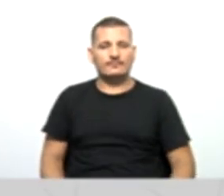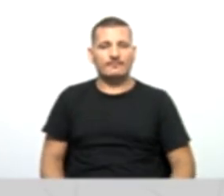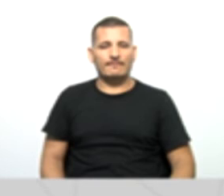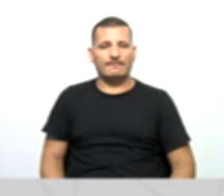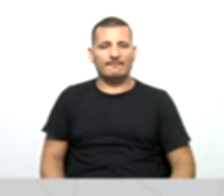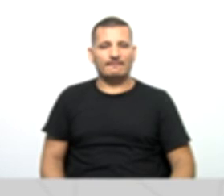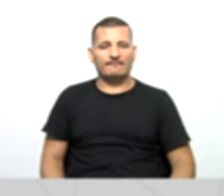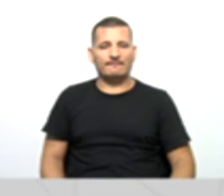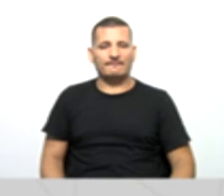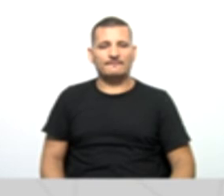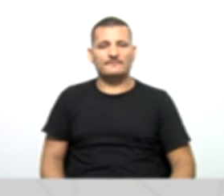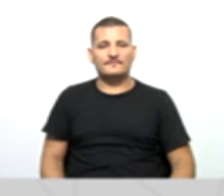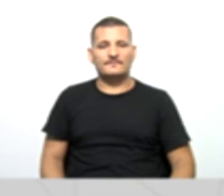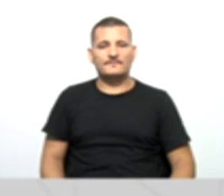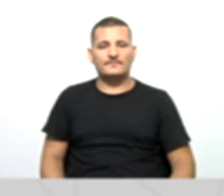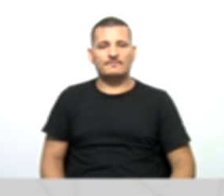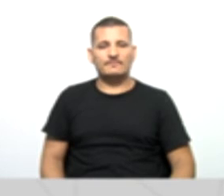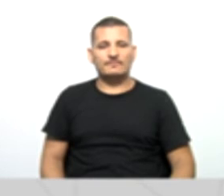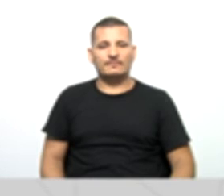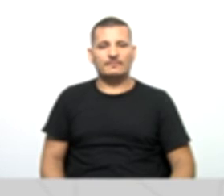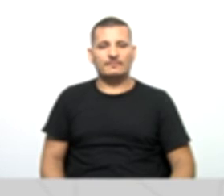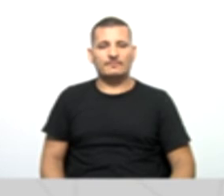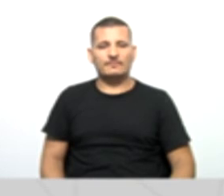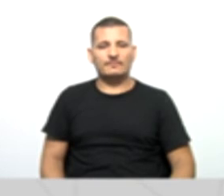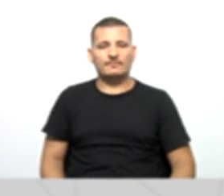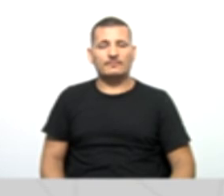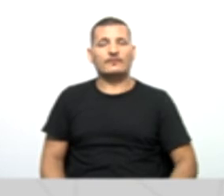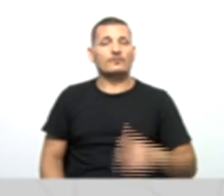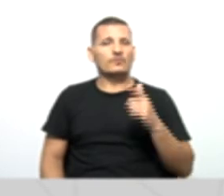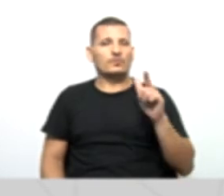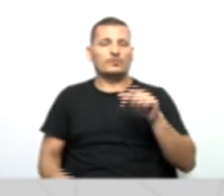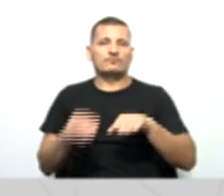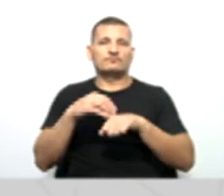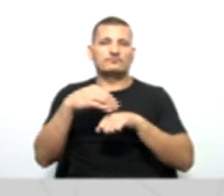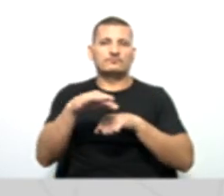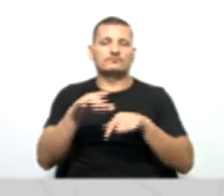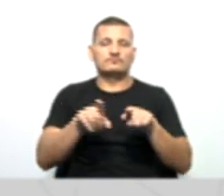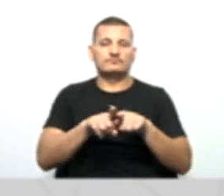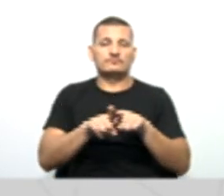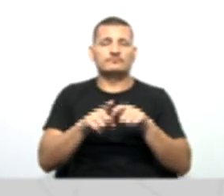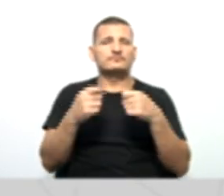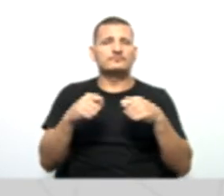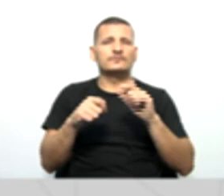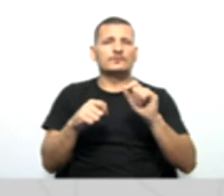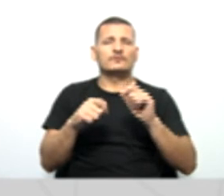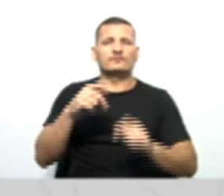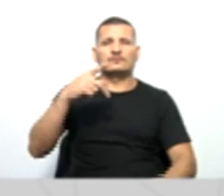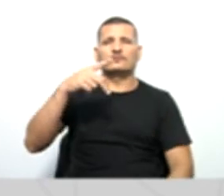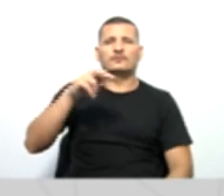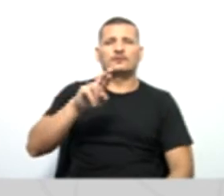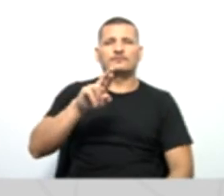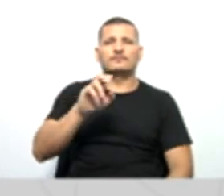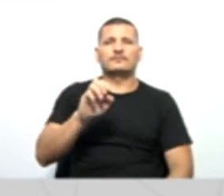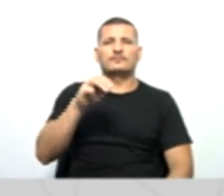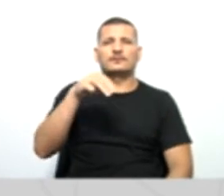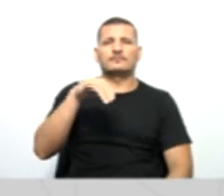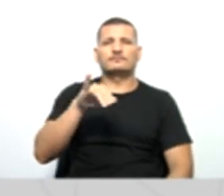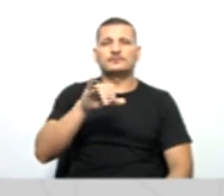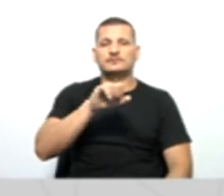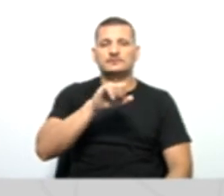Então aí a gente tem também uma outra dica, a gente tem que levantar as premissas do